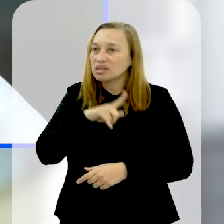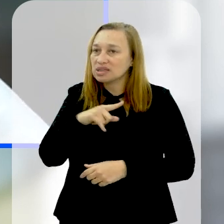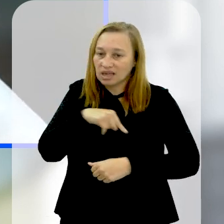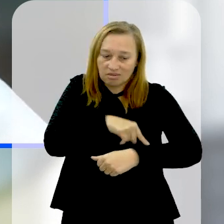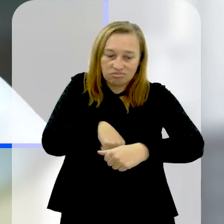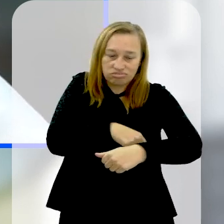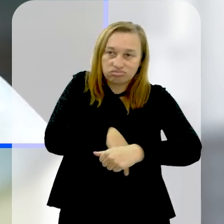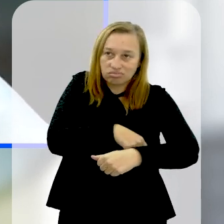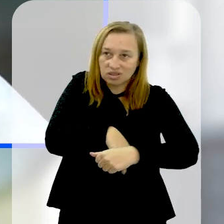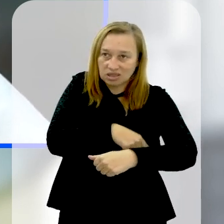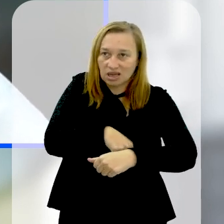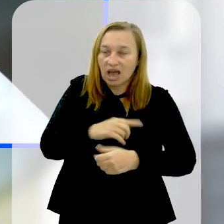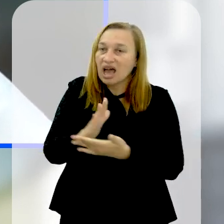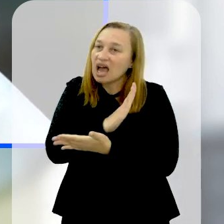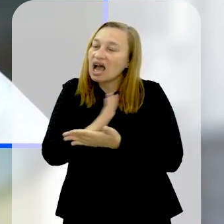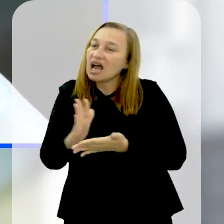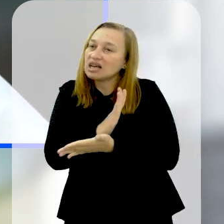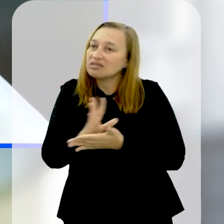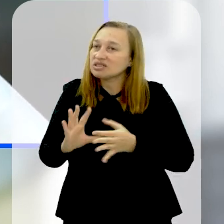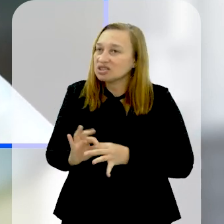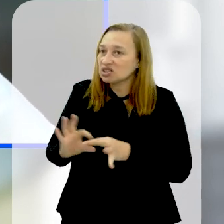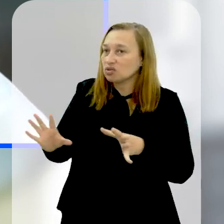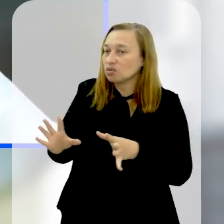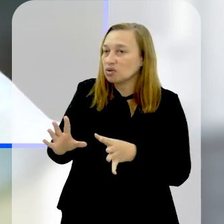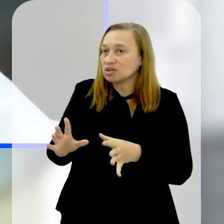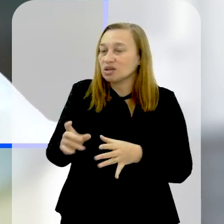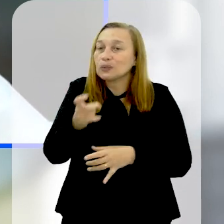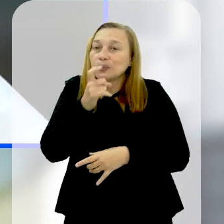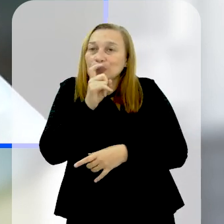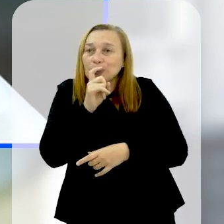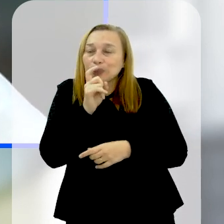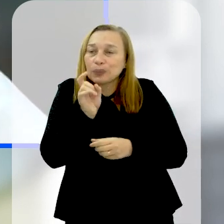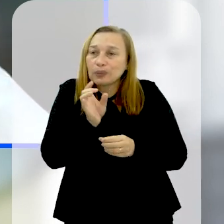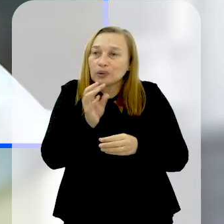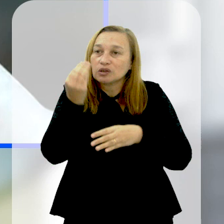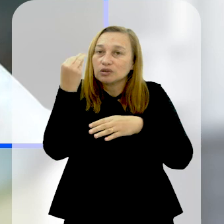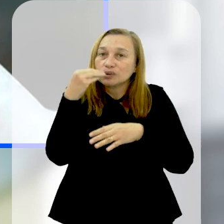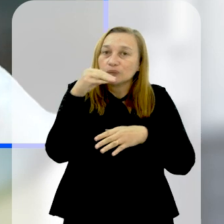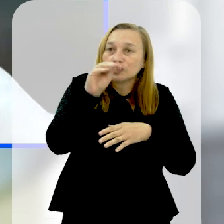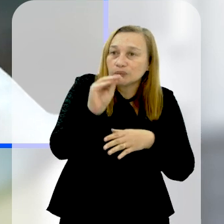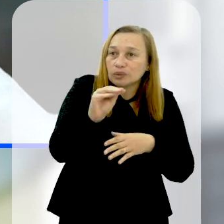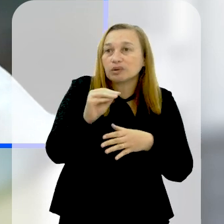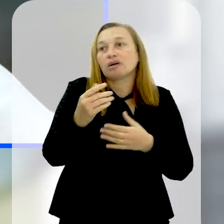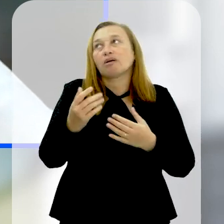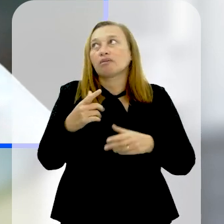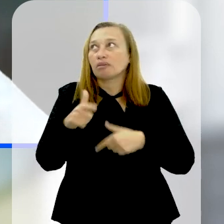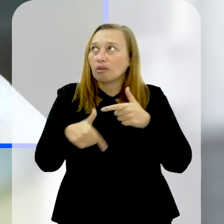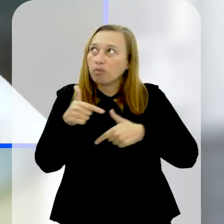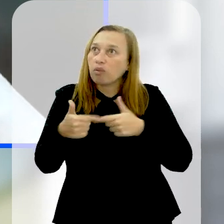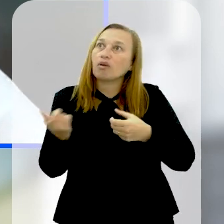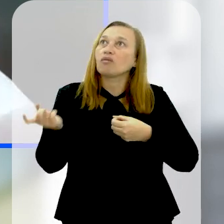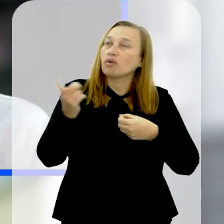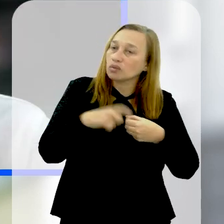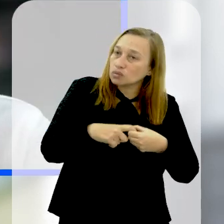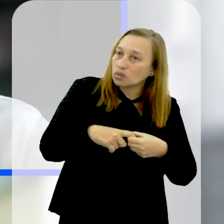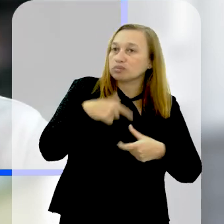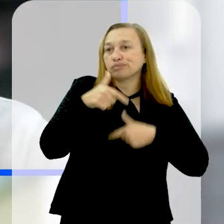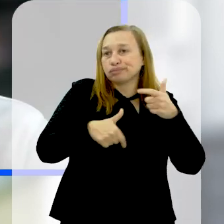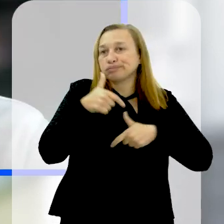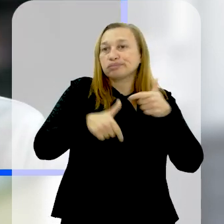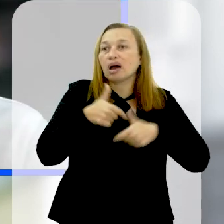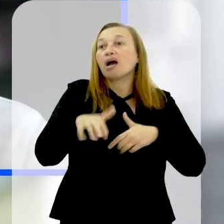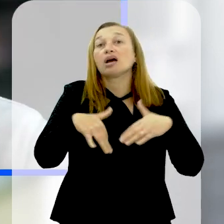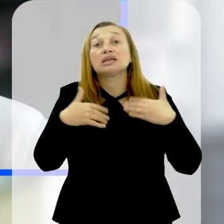tempo, cozinha para elas. Na maioria das vezes, deixa algumas coisas congeladas, tem que congelar, porque ela fala, trabalhando,